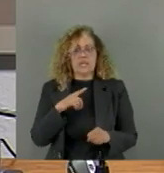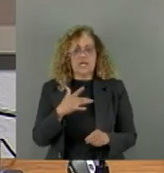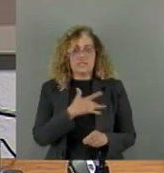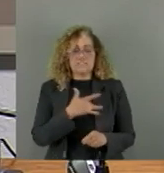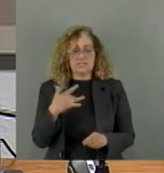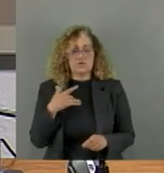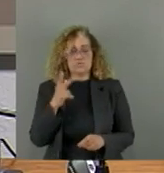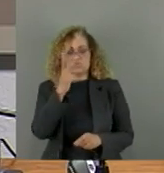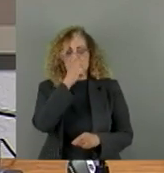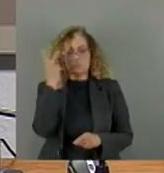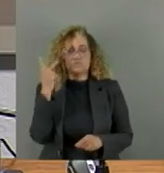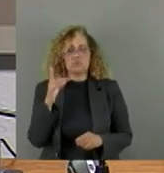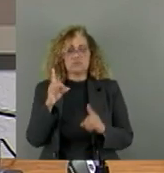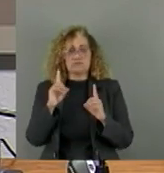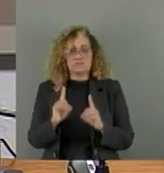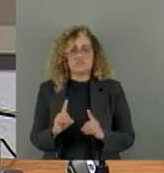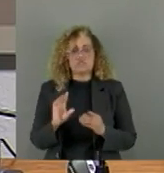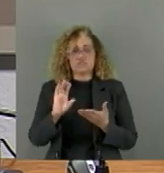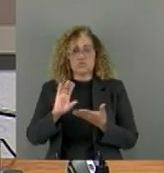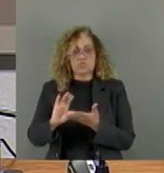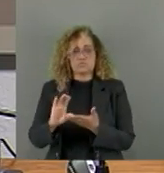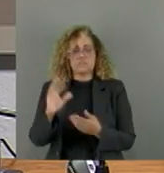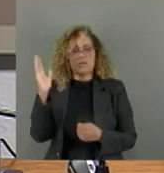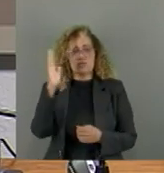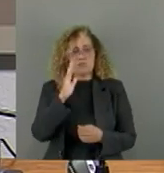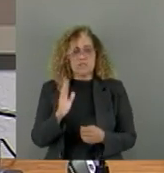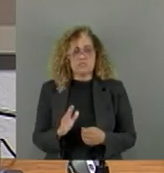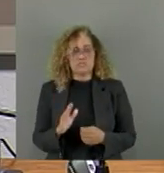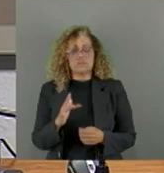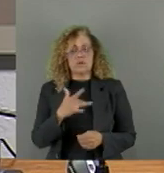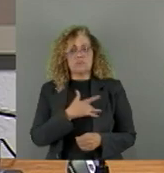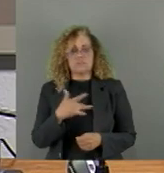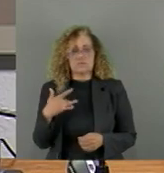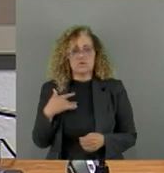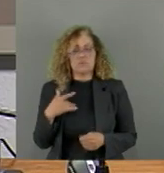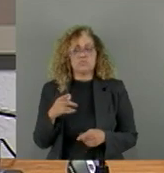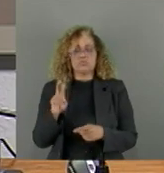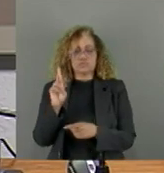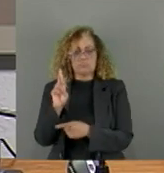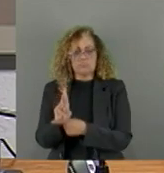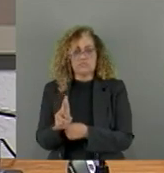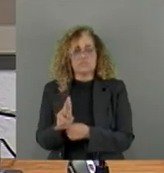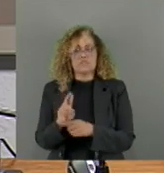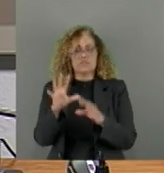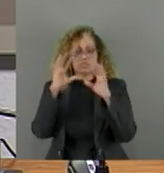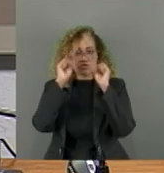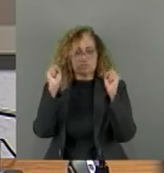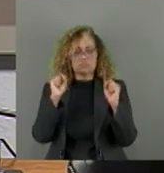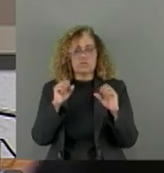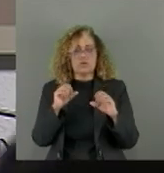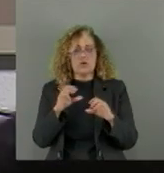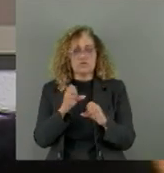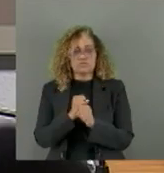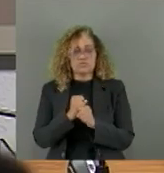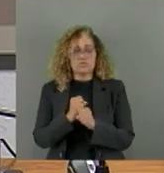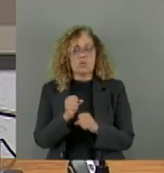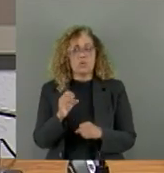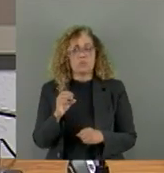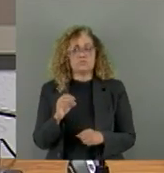com Deficiência do Conselho Nacional de Saúde; representante do Tribunal de Contas da União,